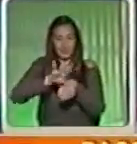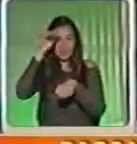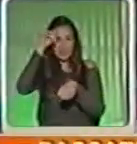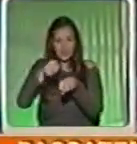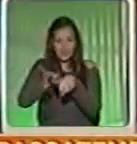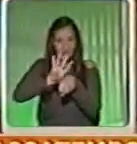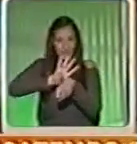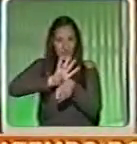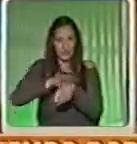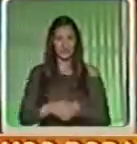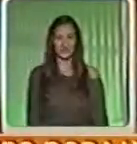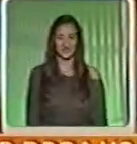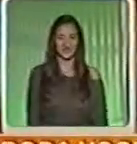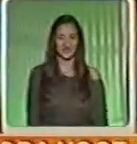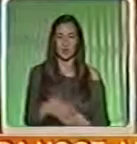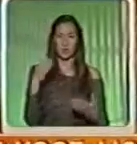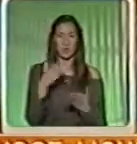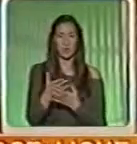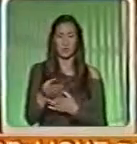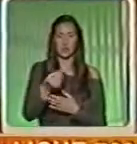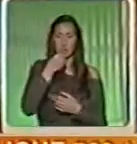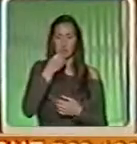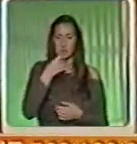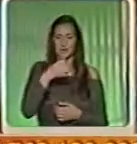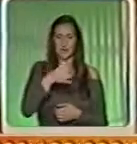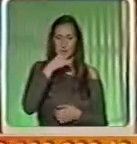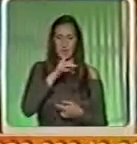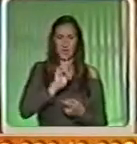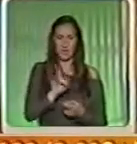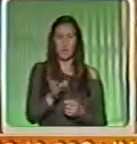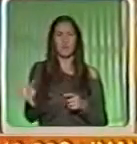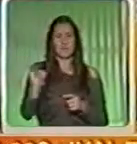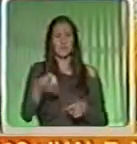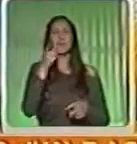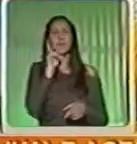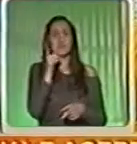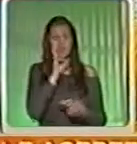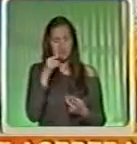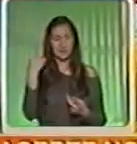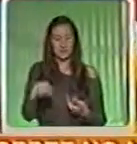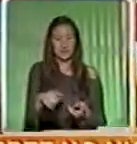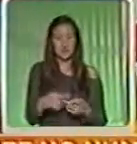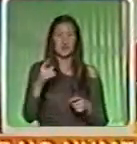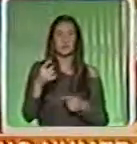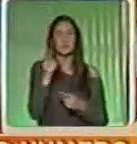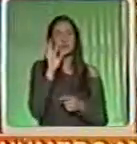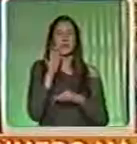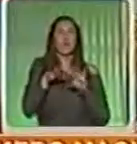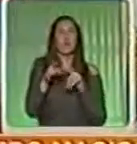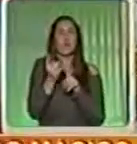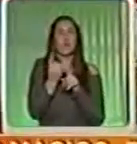animação, portanto, não é só comer e beber, não é? Não, todas as noites há animação. Nós procuramos fazer uma